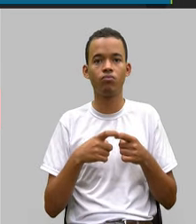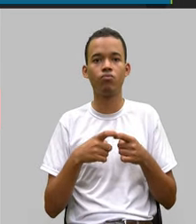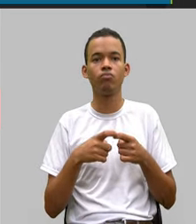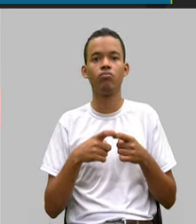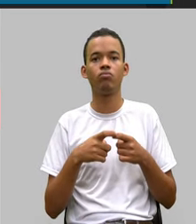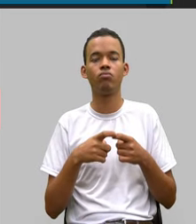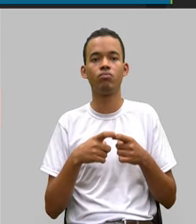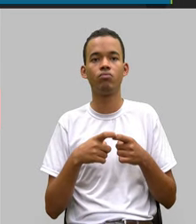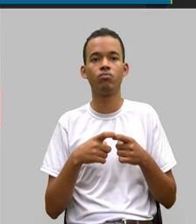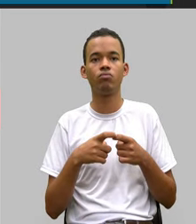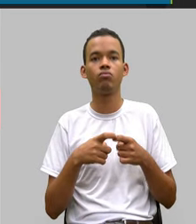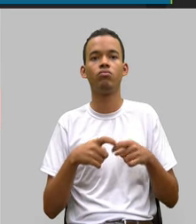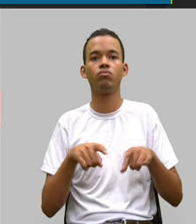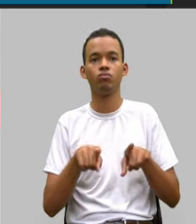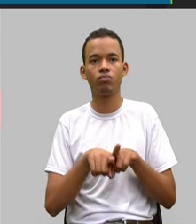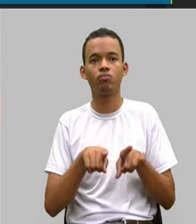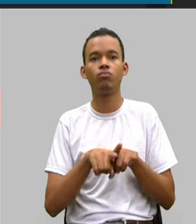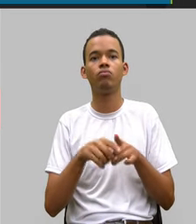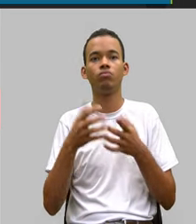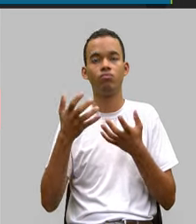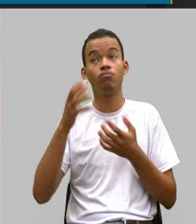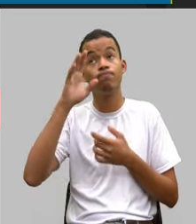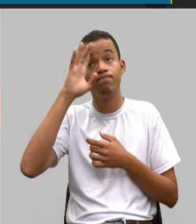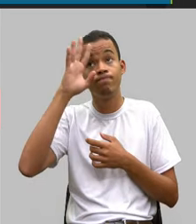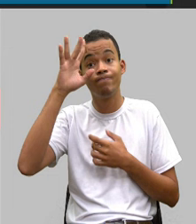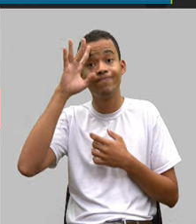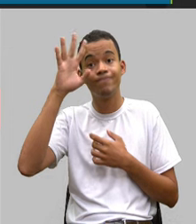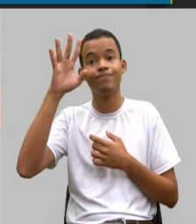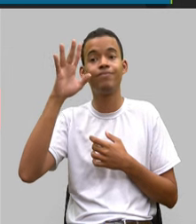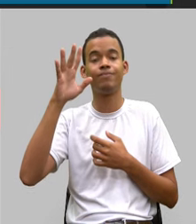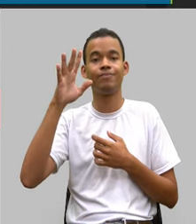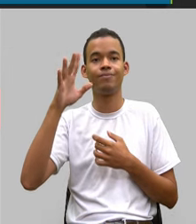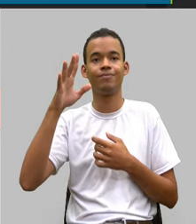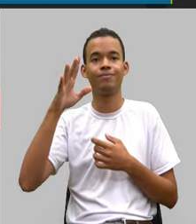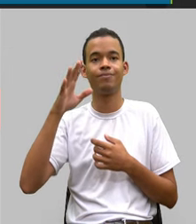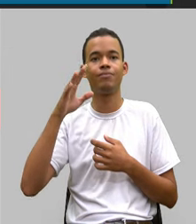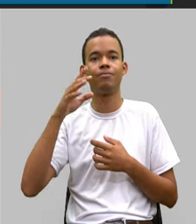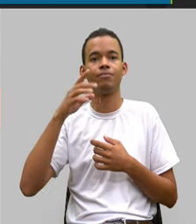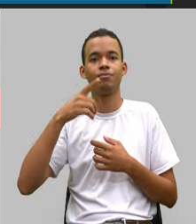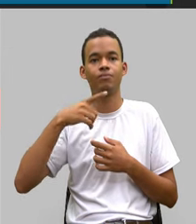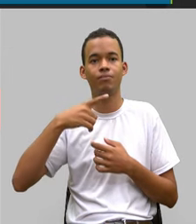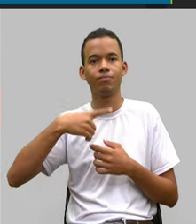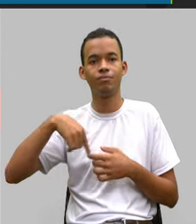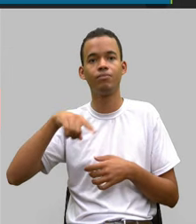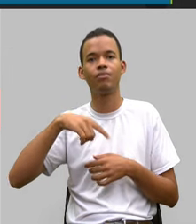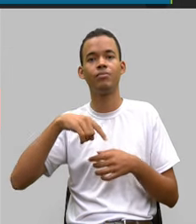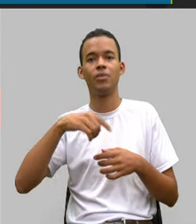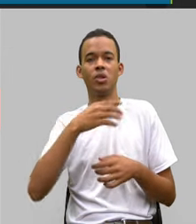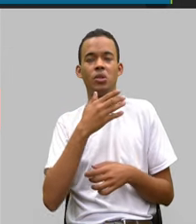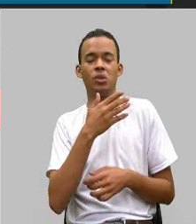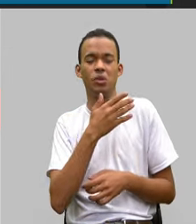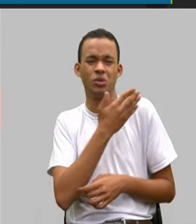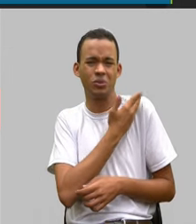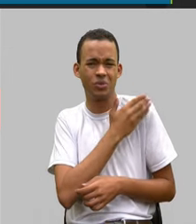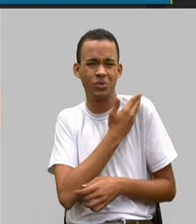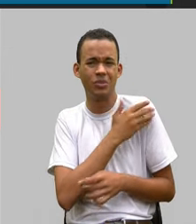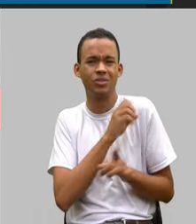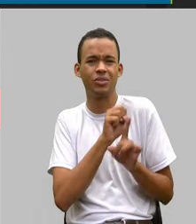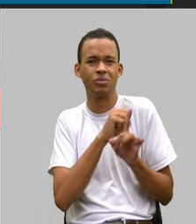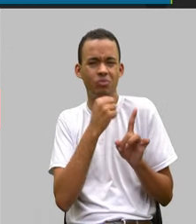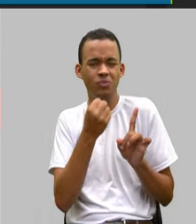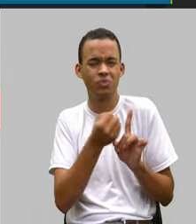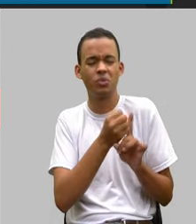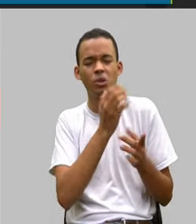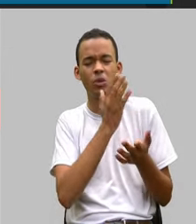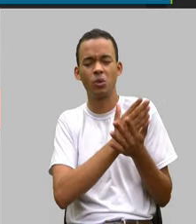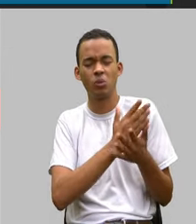eh Sonhadora também eh a gente tirar esse estigma social a desinformação